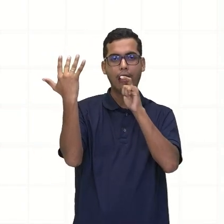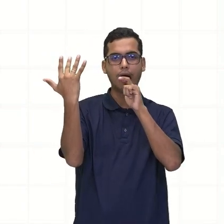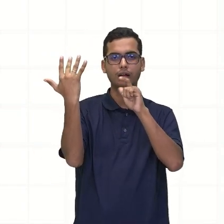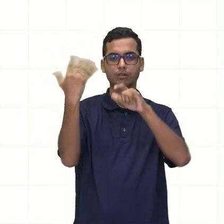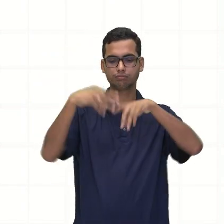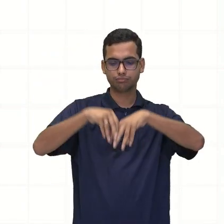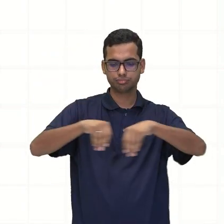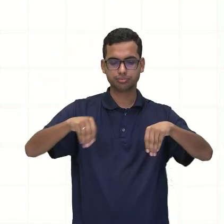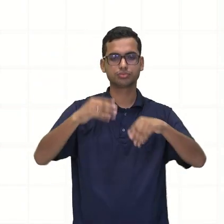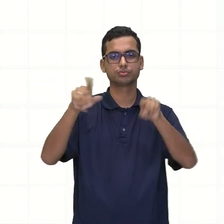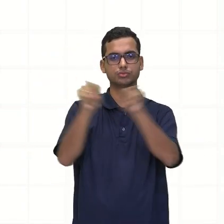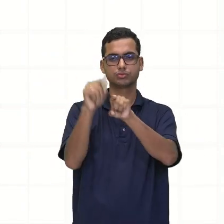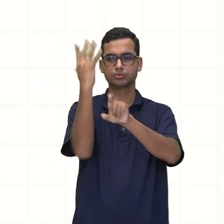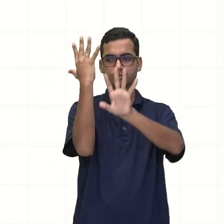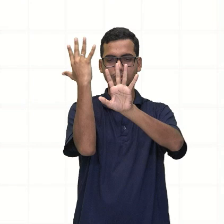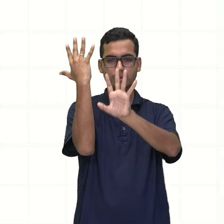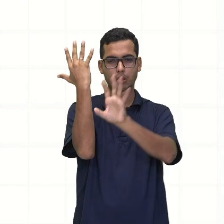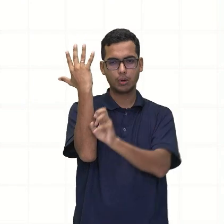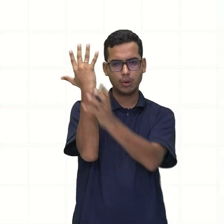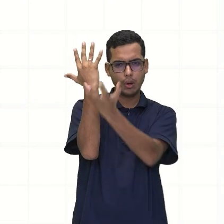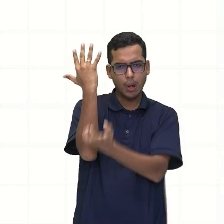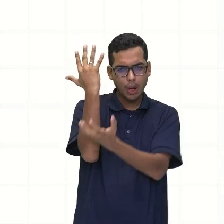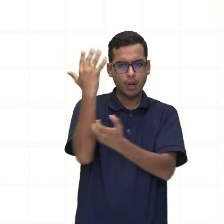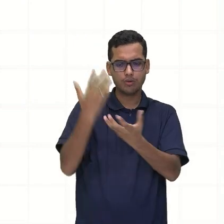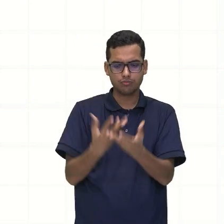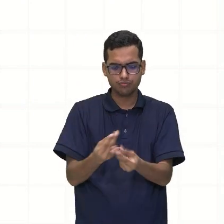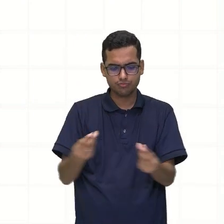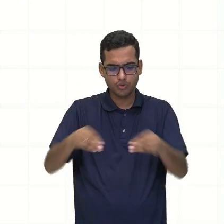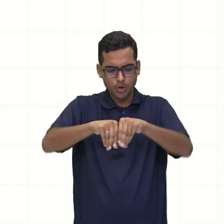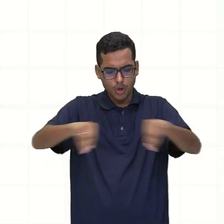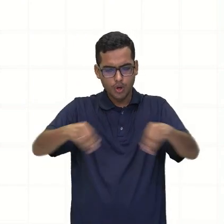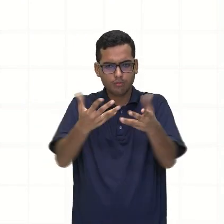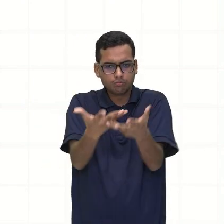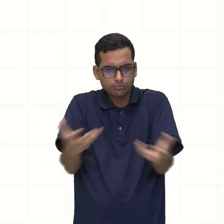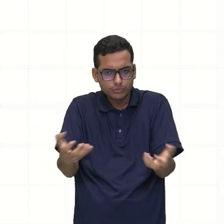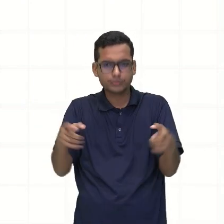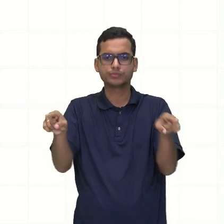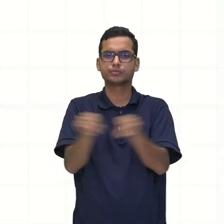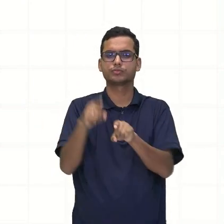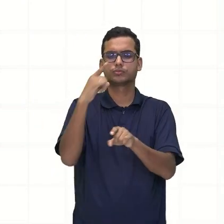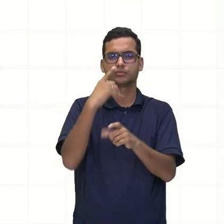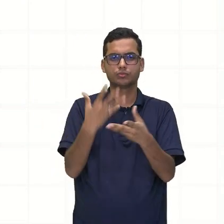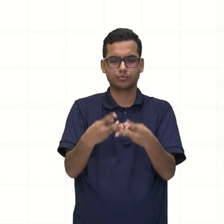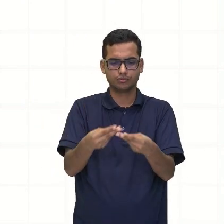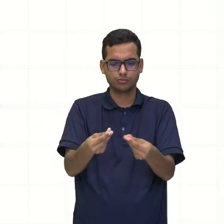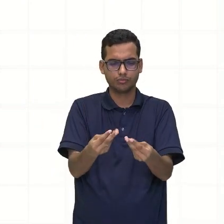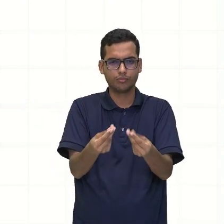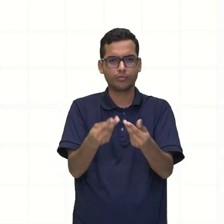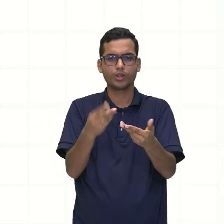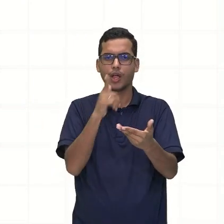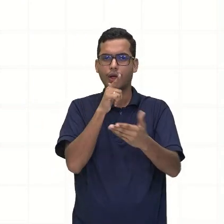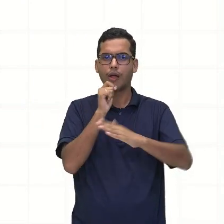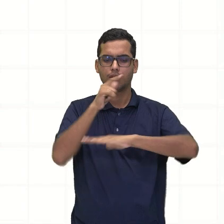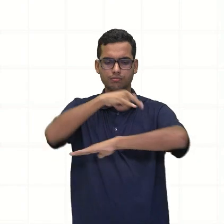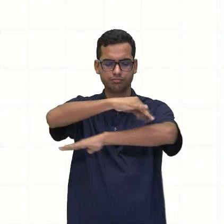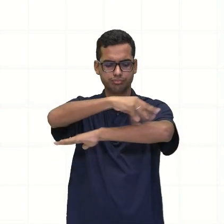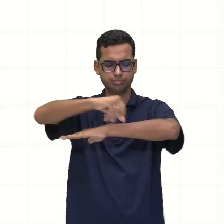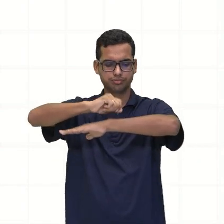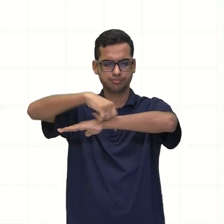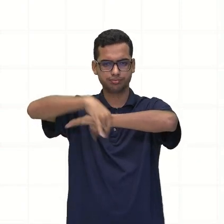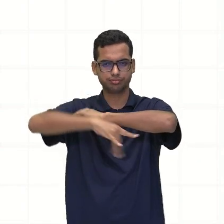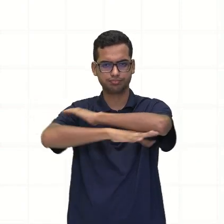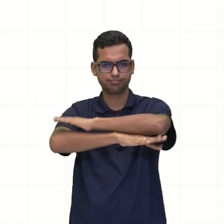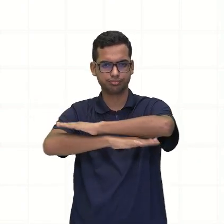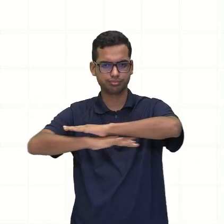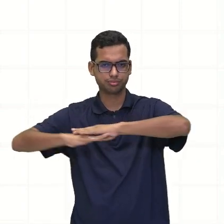as temperaturas. Lembrando que nós temos aqui médias, tá bom? Essas temperaturas elas vão oscilar aí ao